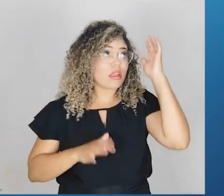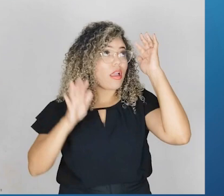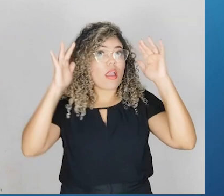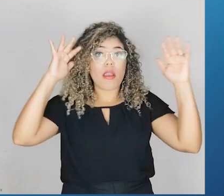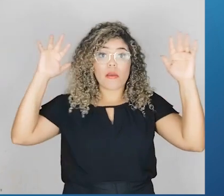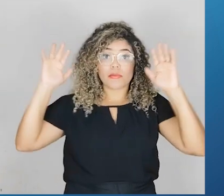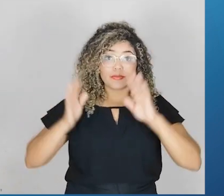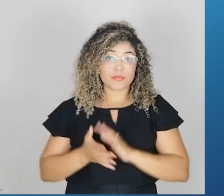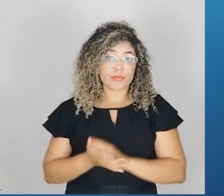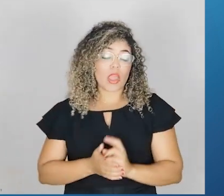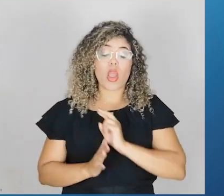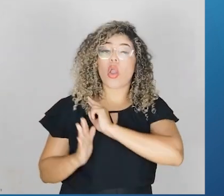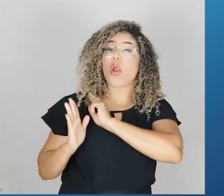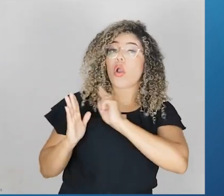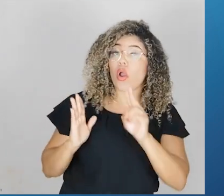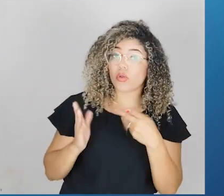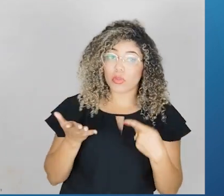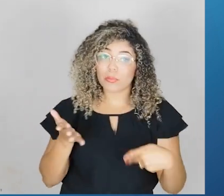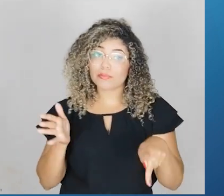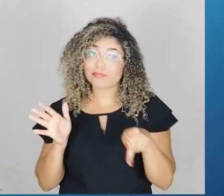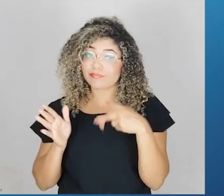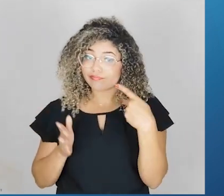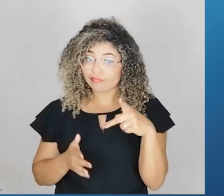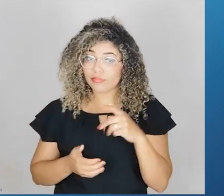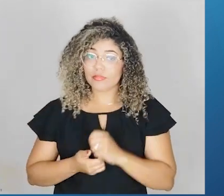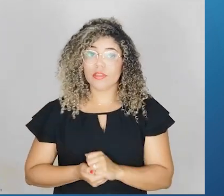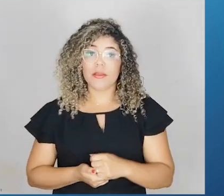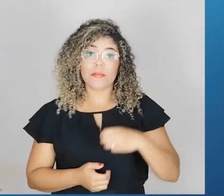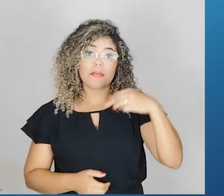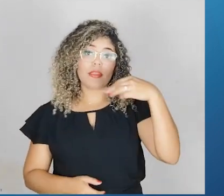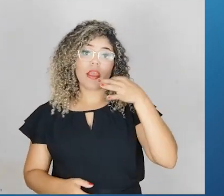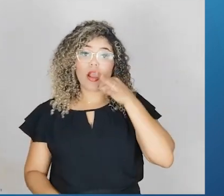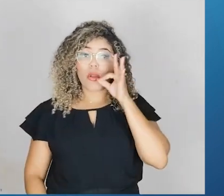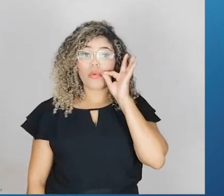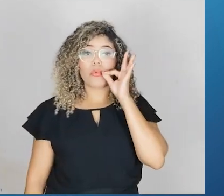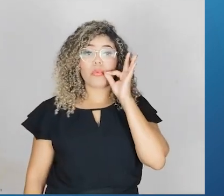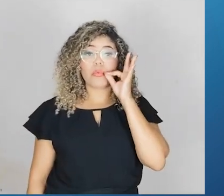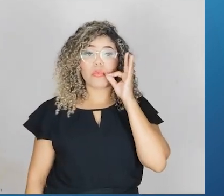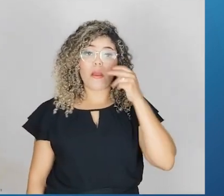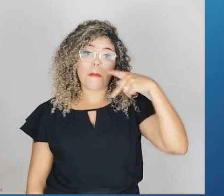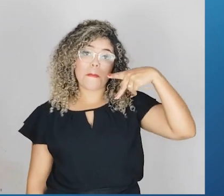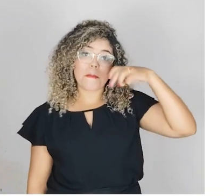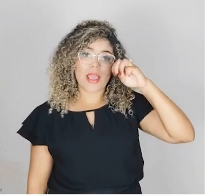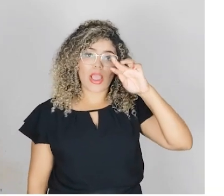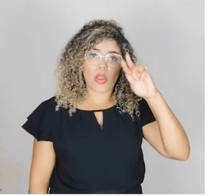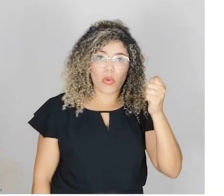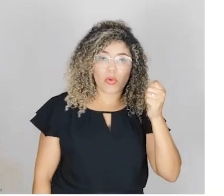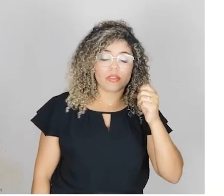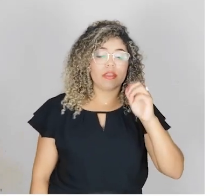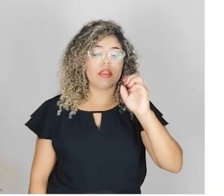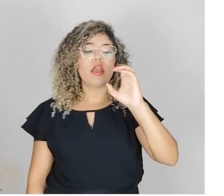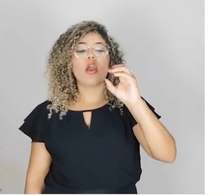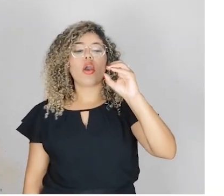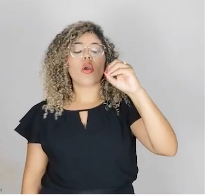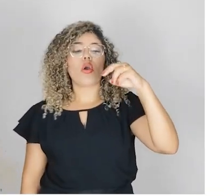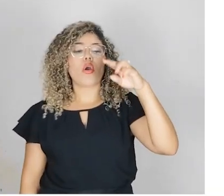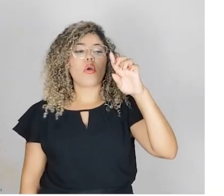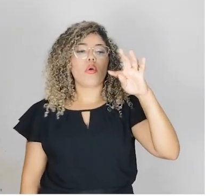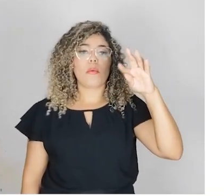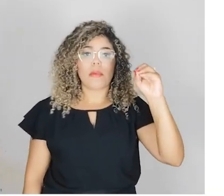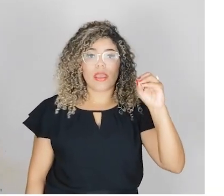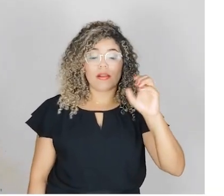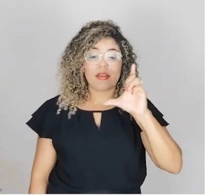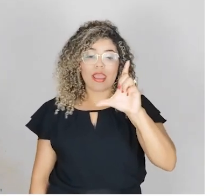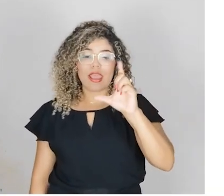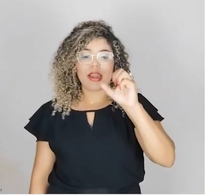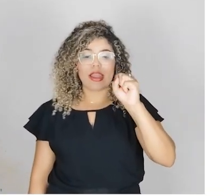Quais são as drogas perturbadoras do sistema nervoso? A maconha, o êxtase, cogumelos alucinógenos, LSD